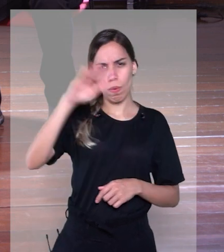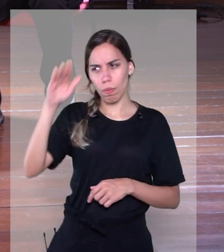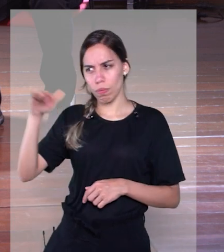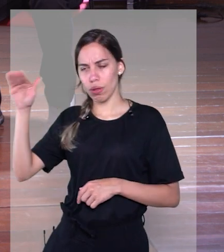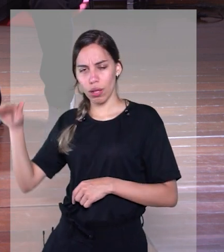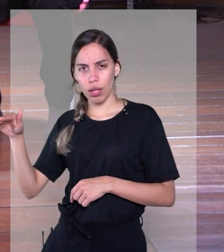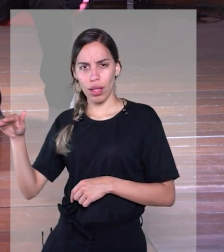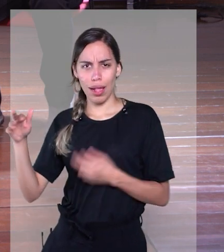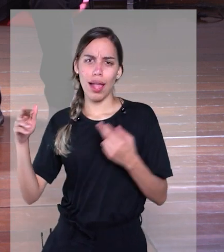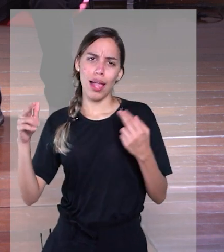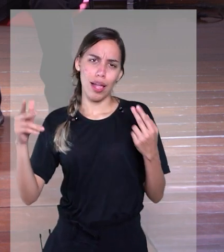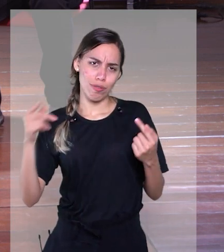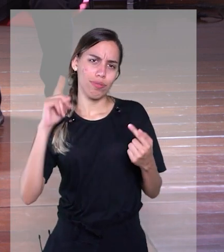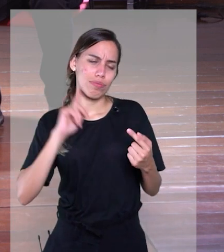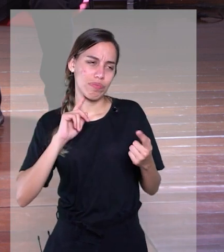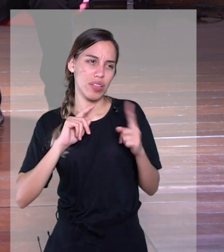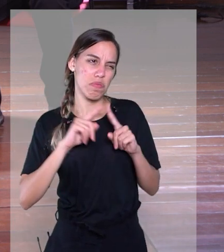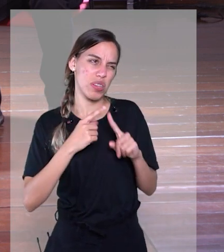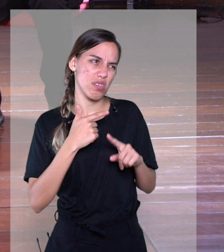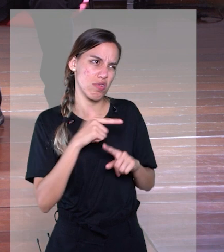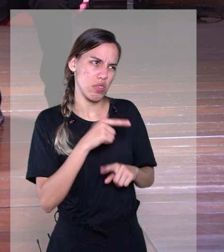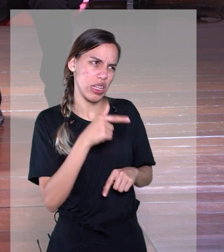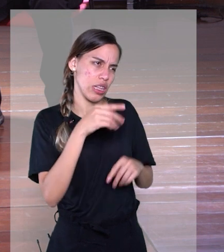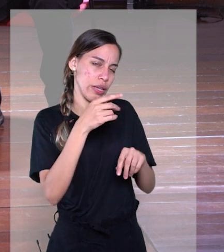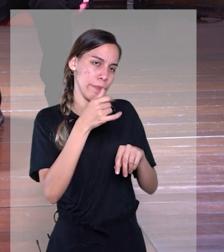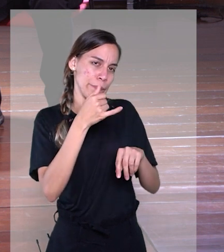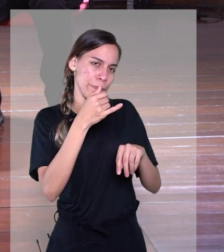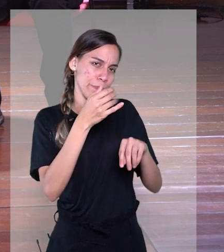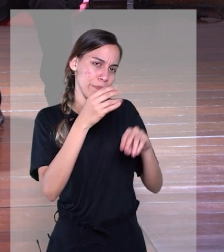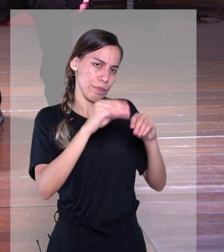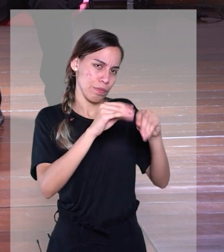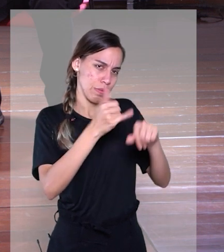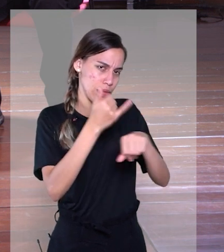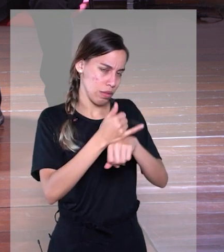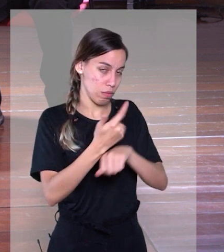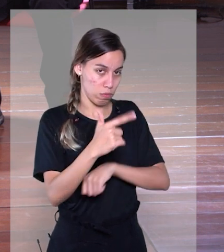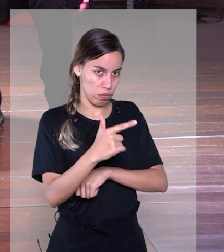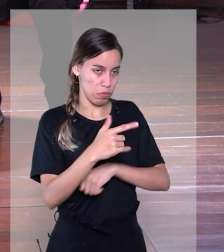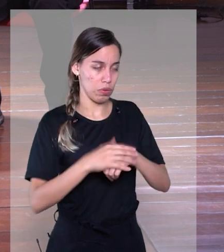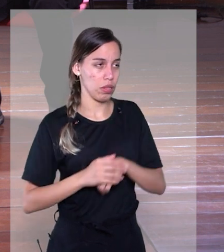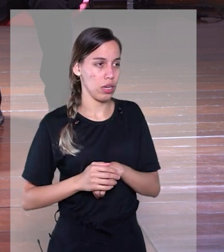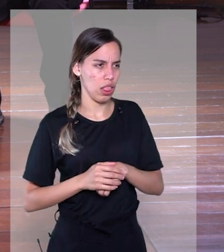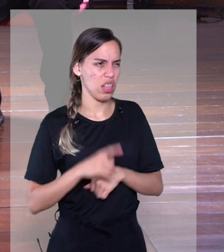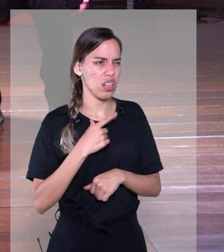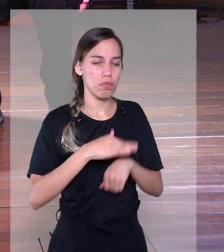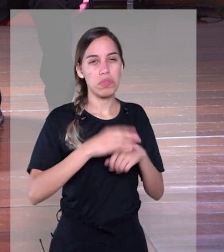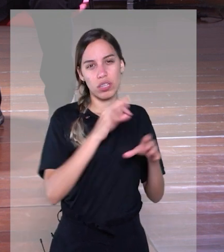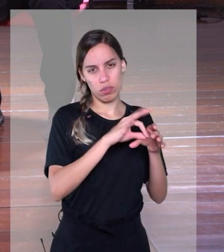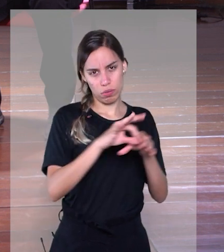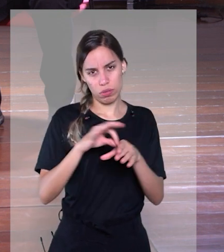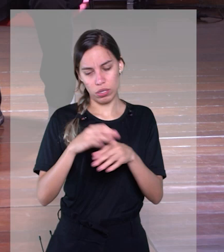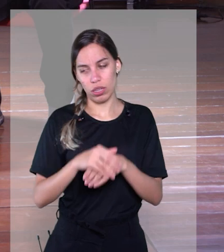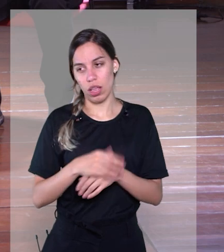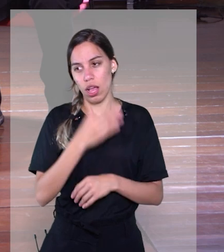tanto minério, né? Mas um estado de atividade agropecuária, enfim. Mas ele dizia que, quando ele vinha